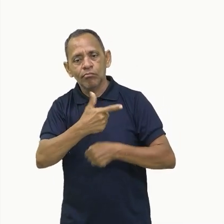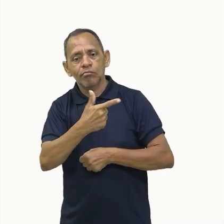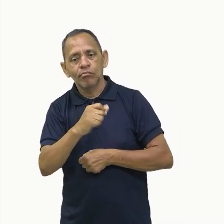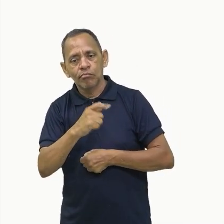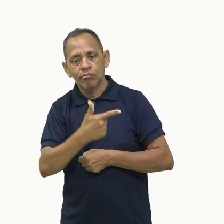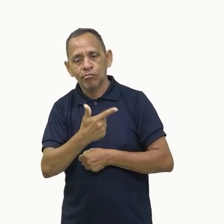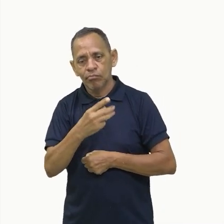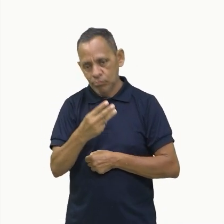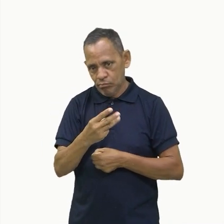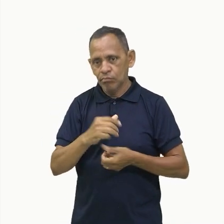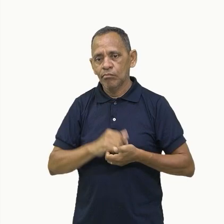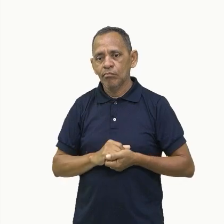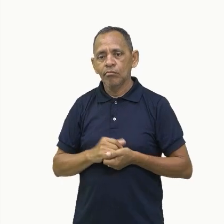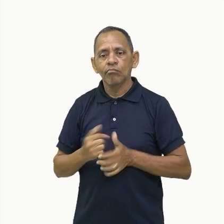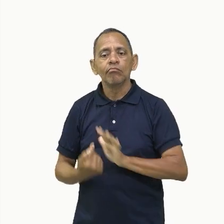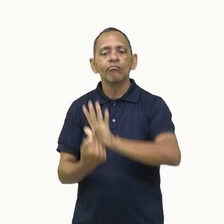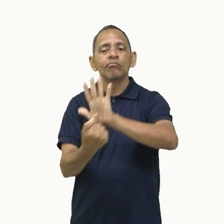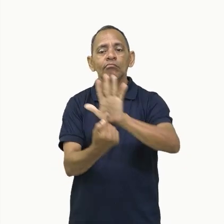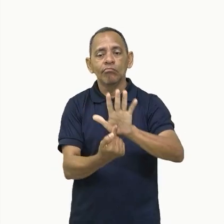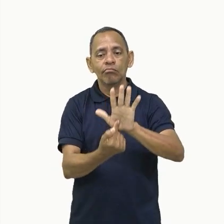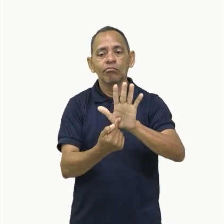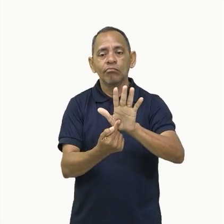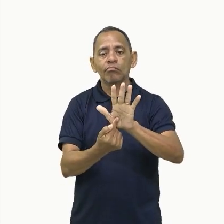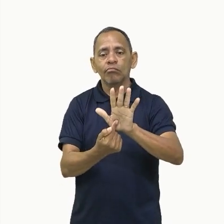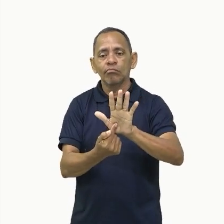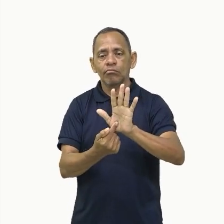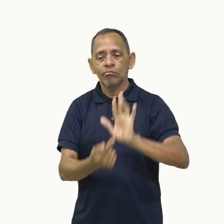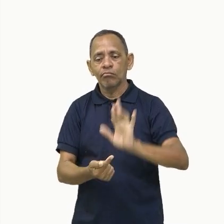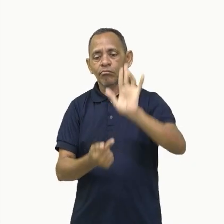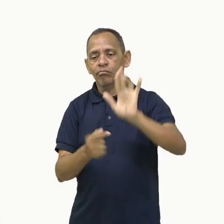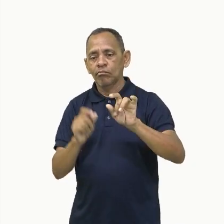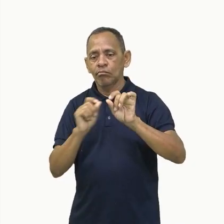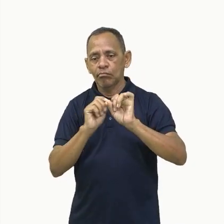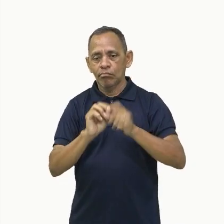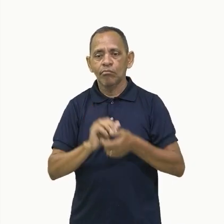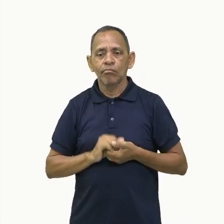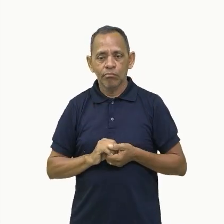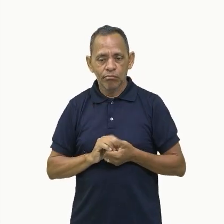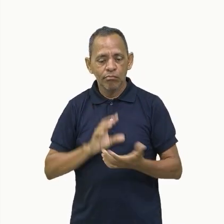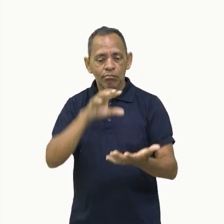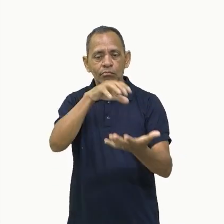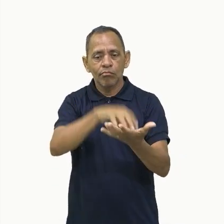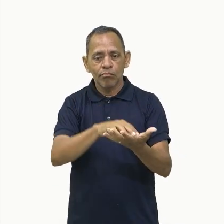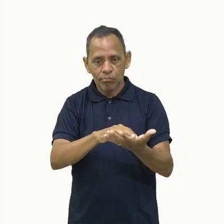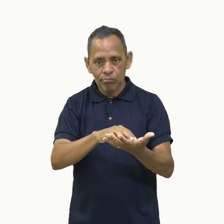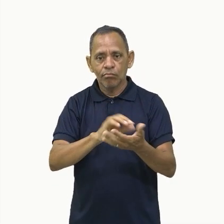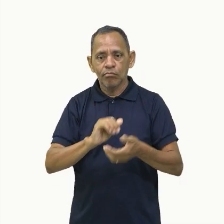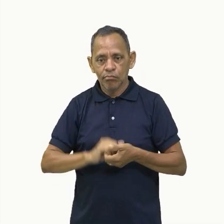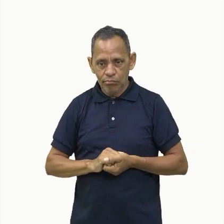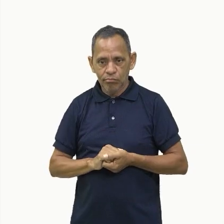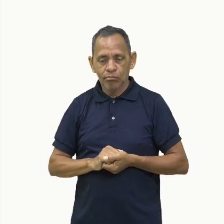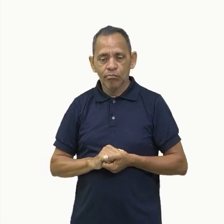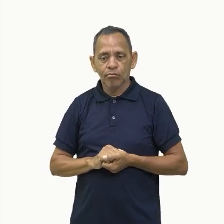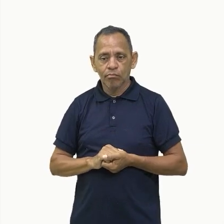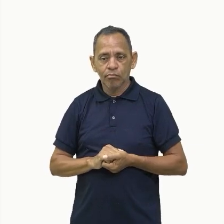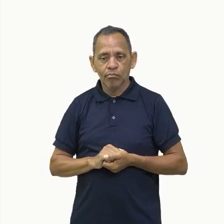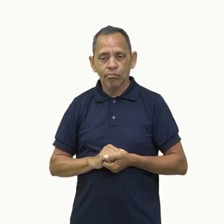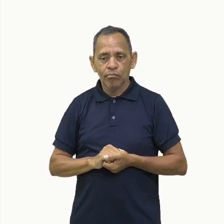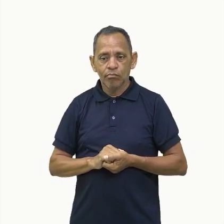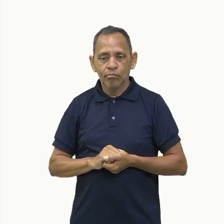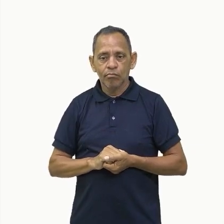destacando, né? E isso tudo através da Agência Nacional do Petróleo, Gás Natural